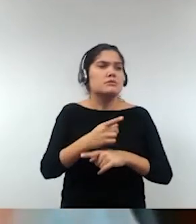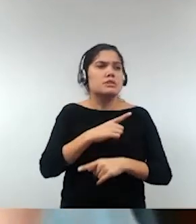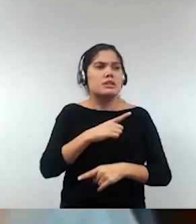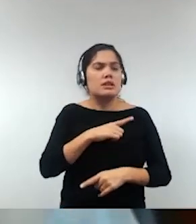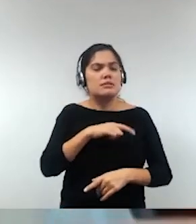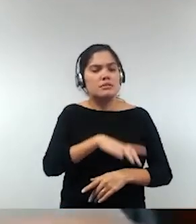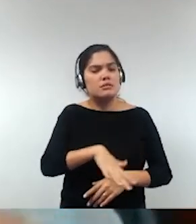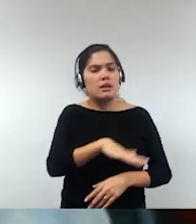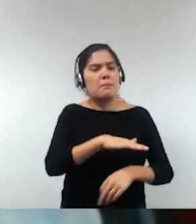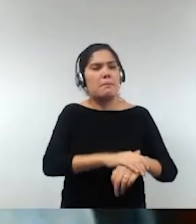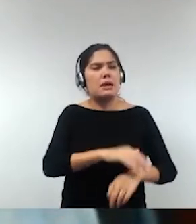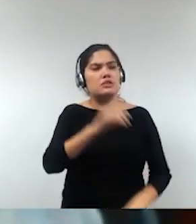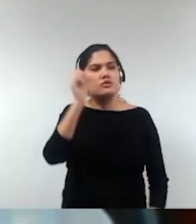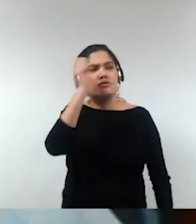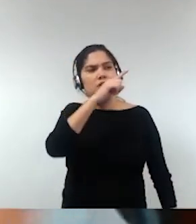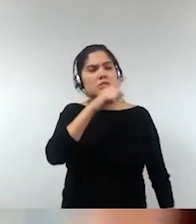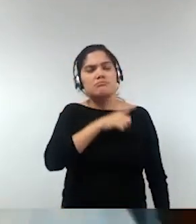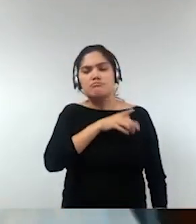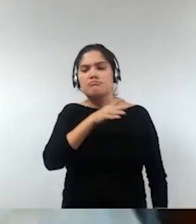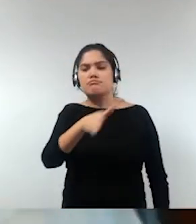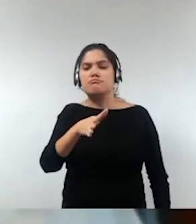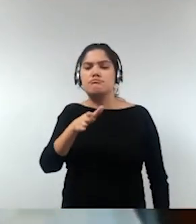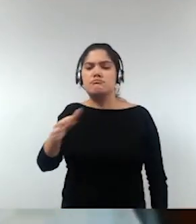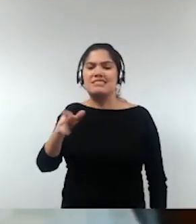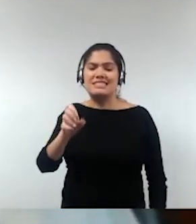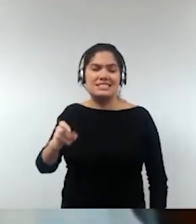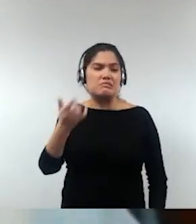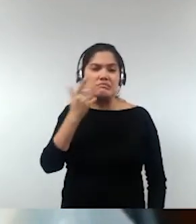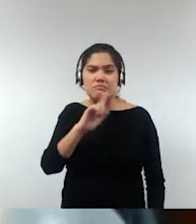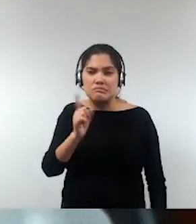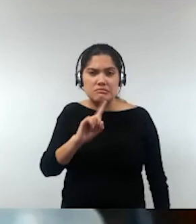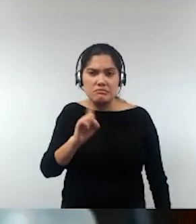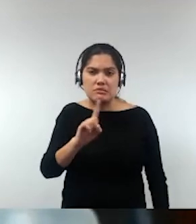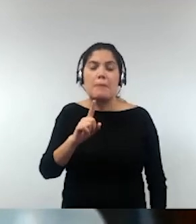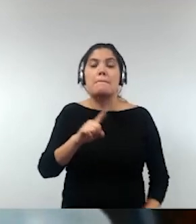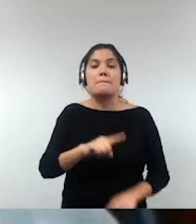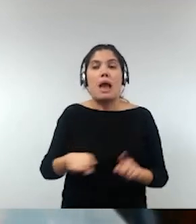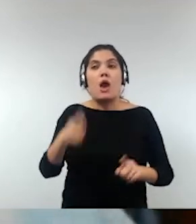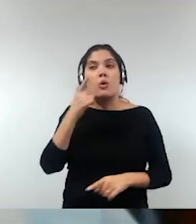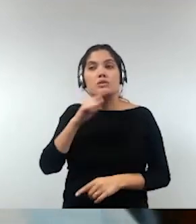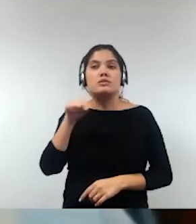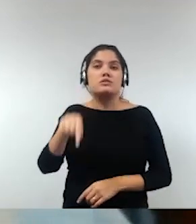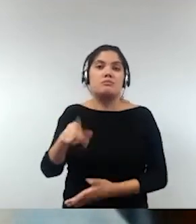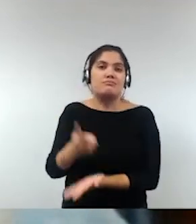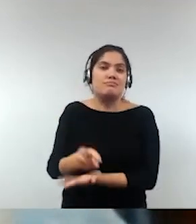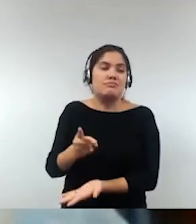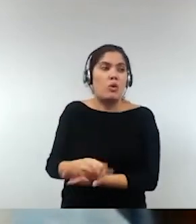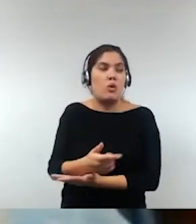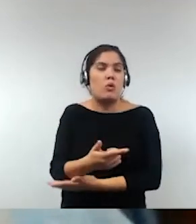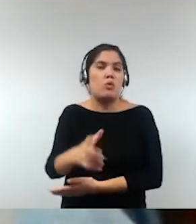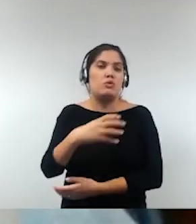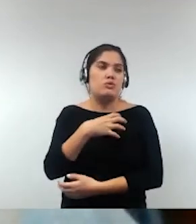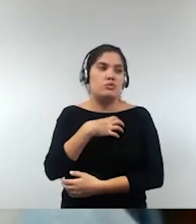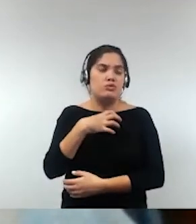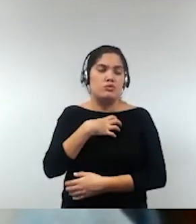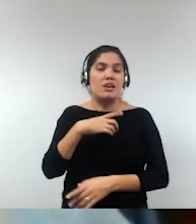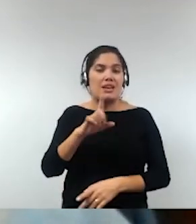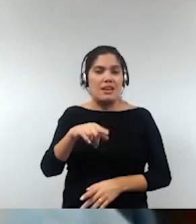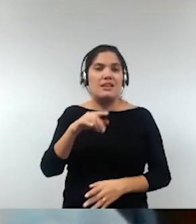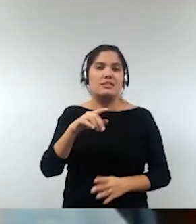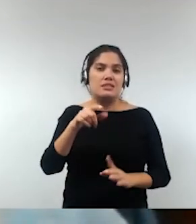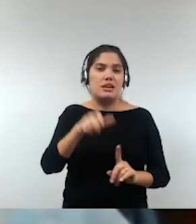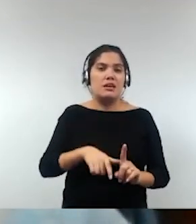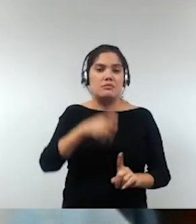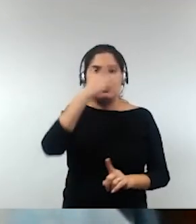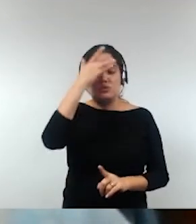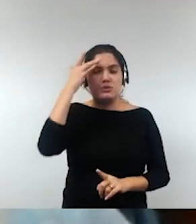via que está mais difícil, vai para essa, se tem um ponto que não chega, mas chegou nesse ponto. Então, essa é a função realmente do